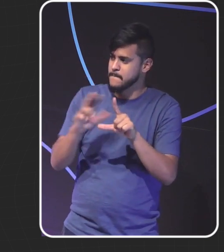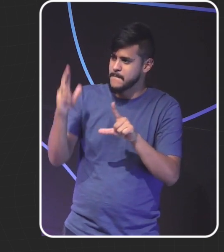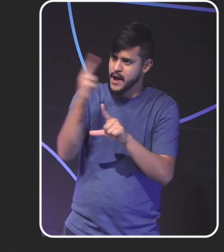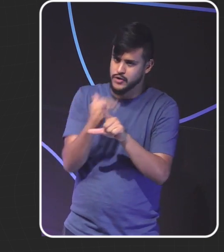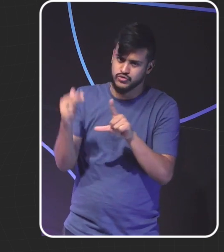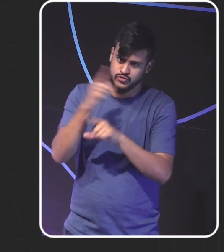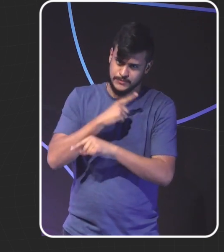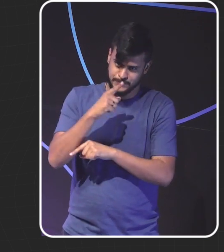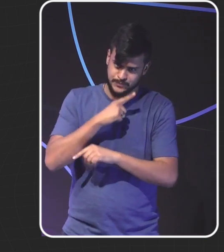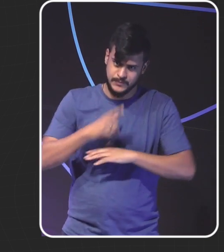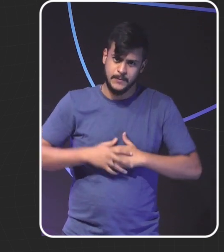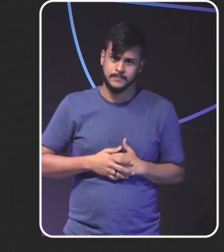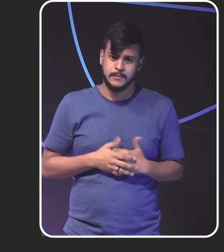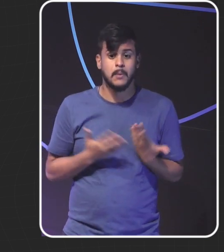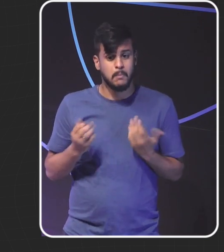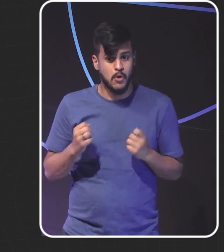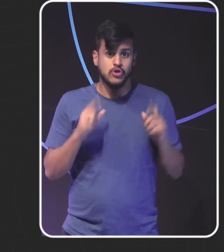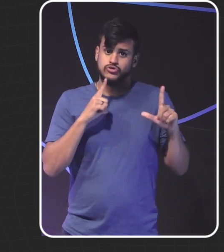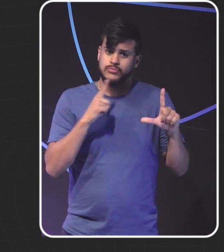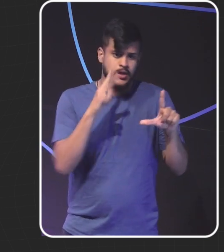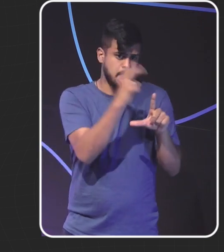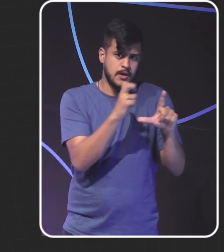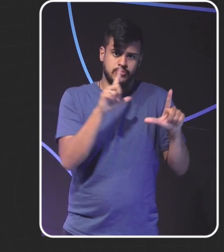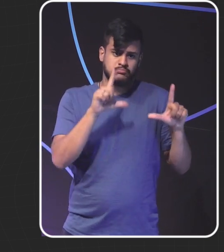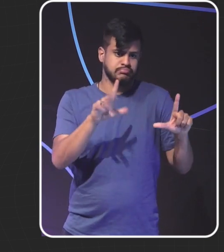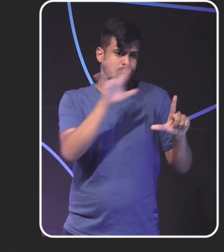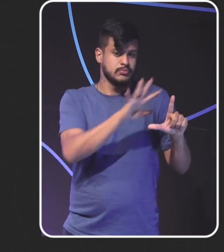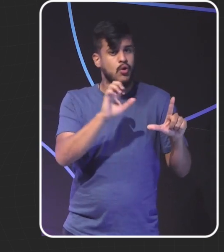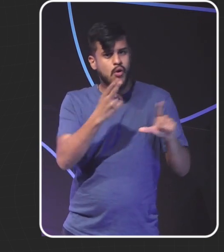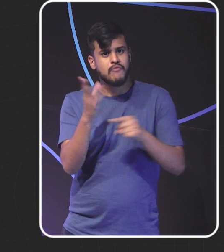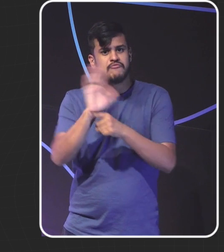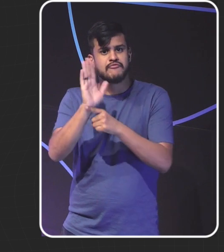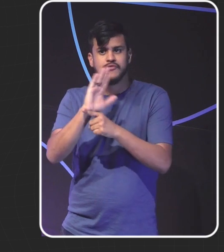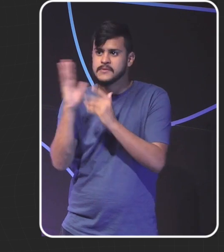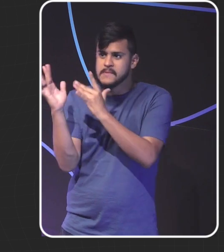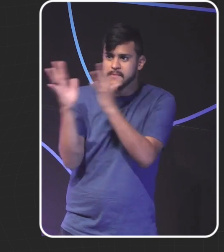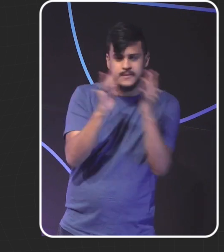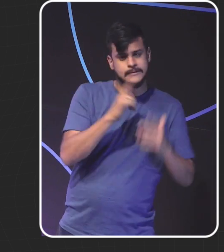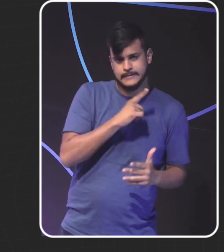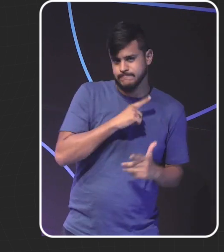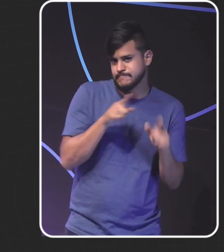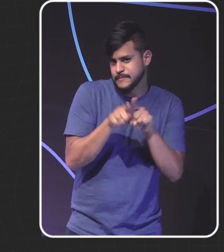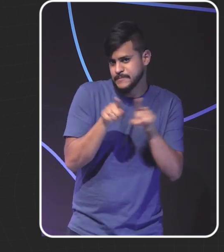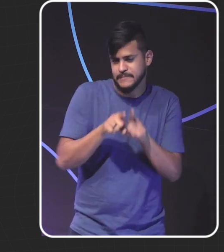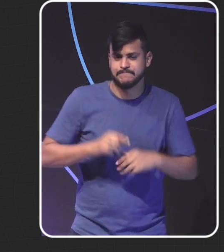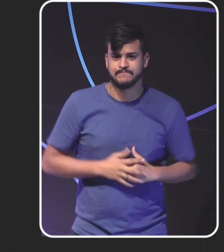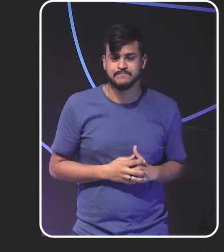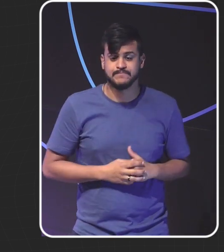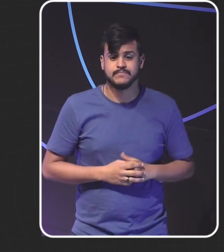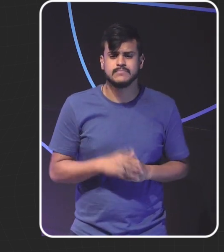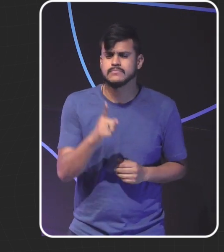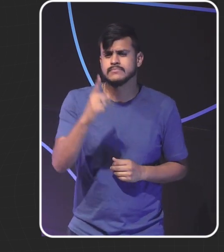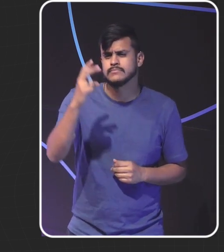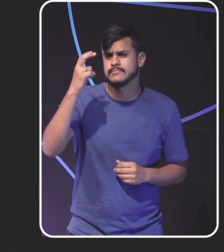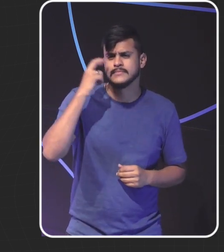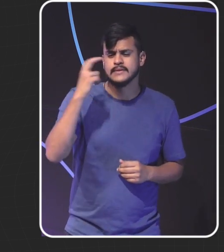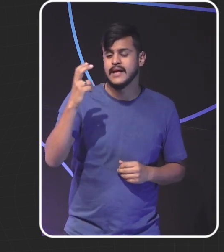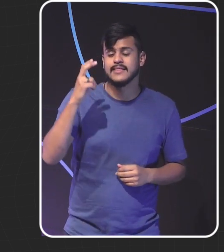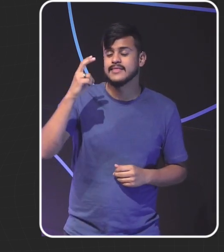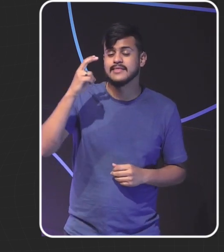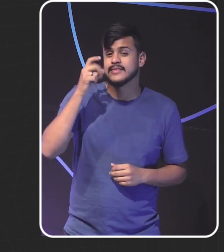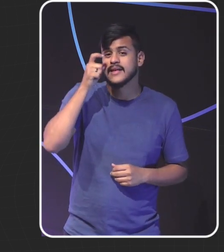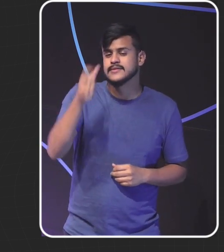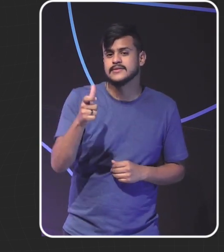aí, tanto imagem estática quanto vídeos. E uma coisa interessante é que esses modelos eles trabalham muito